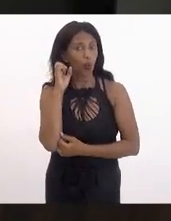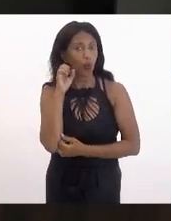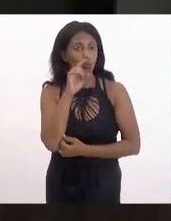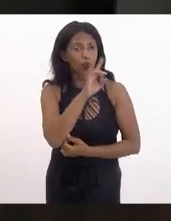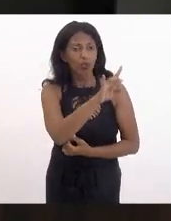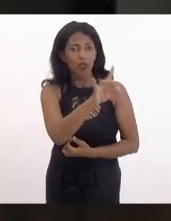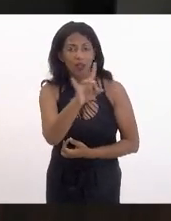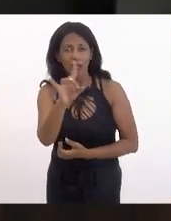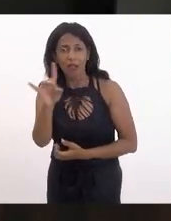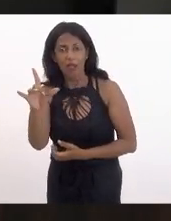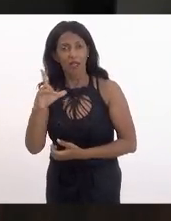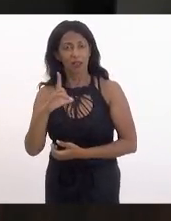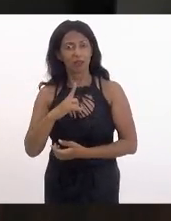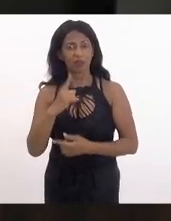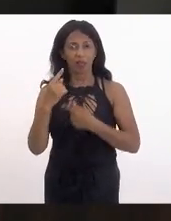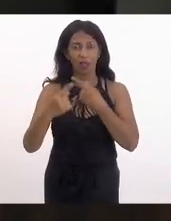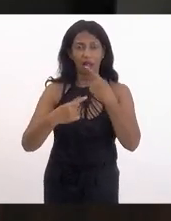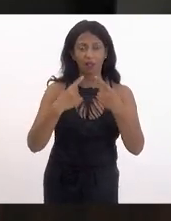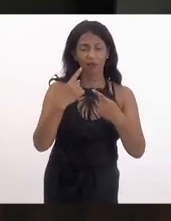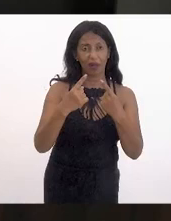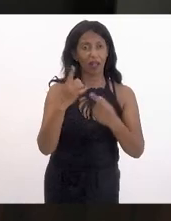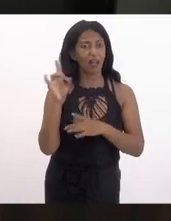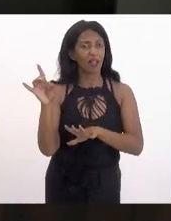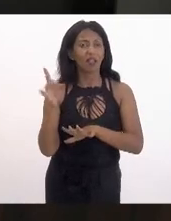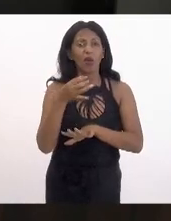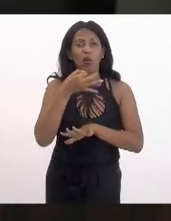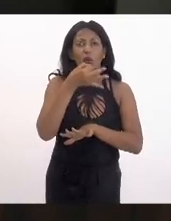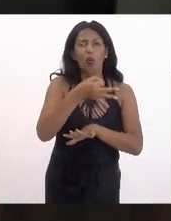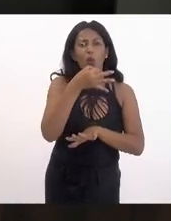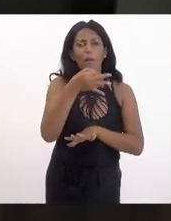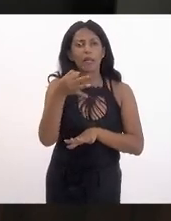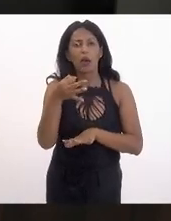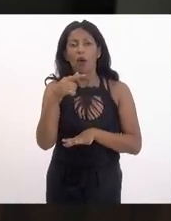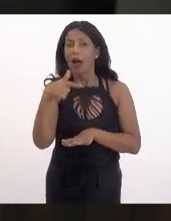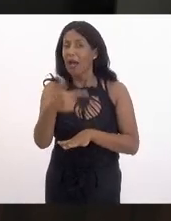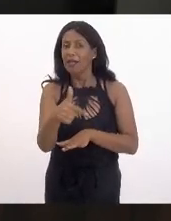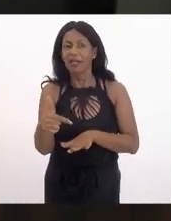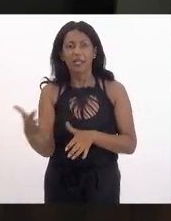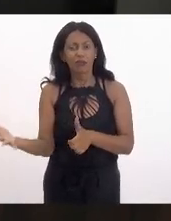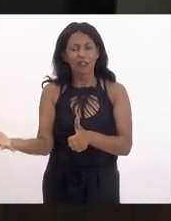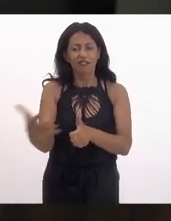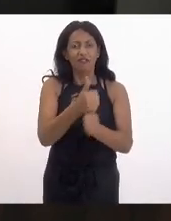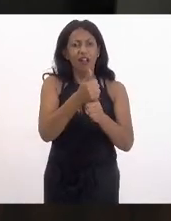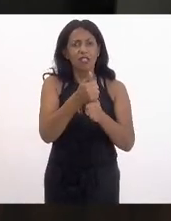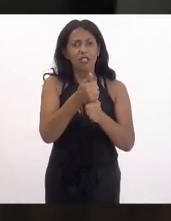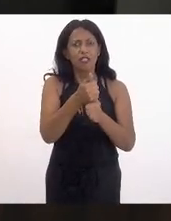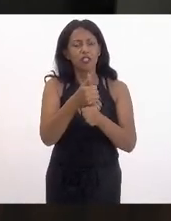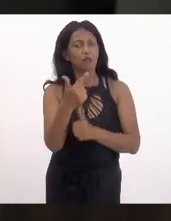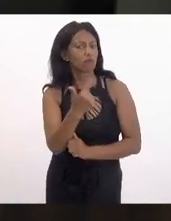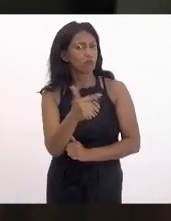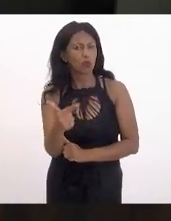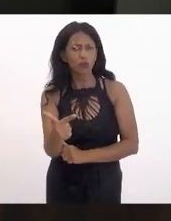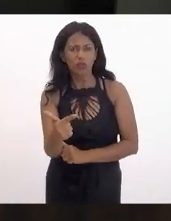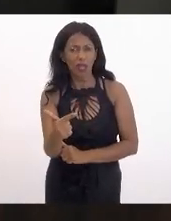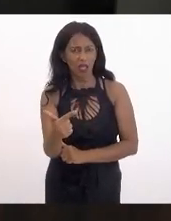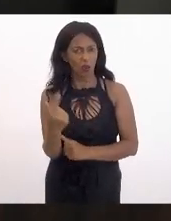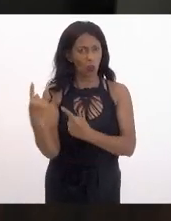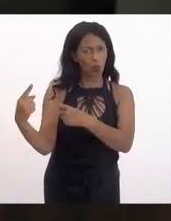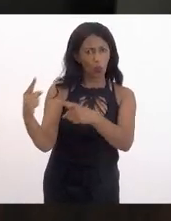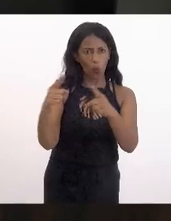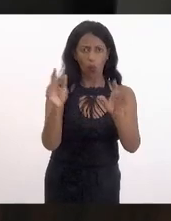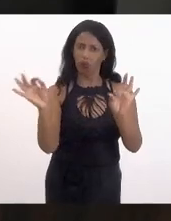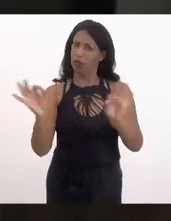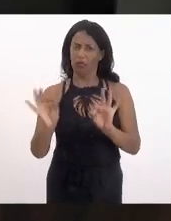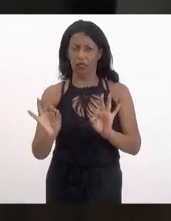cada parlamentar tem a dizer aqui não tem fascista para imposto ao ponto de vista a ninguém